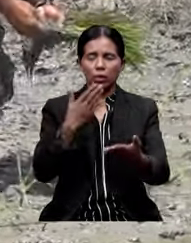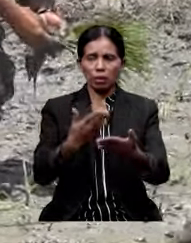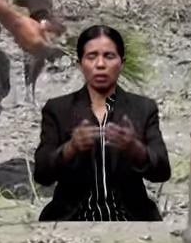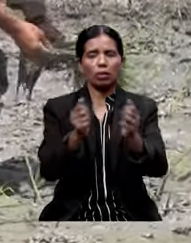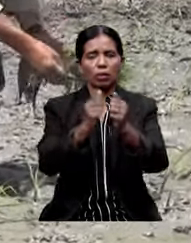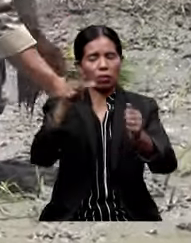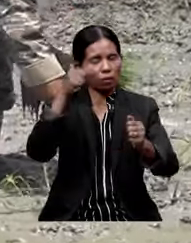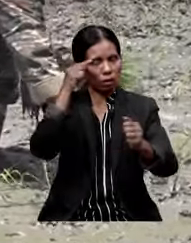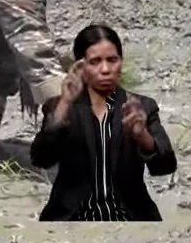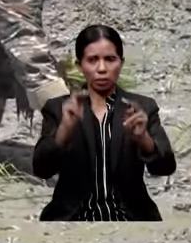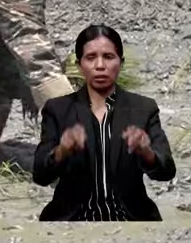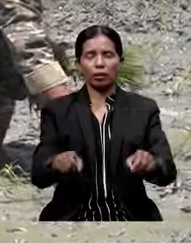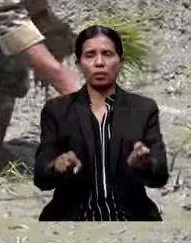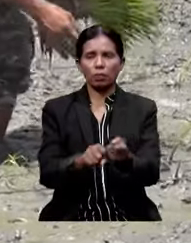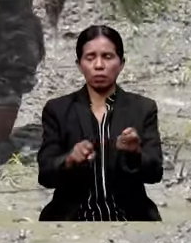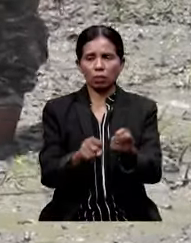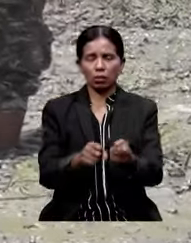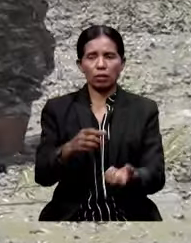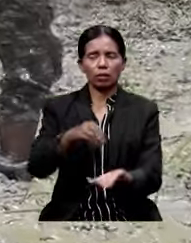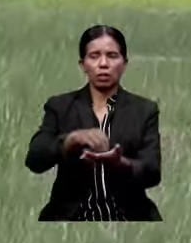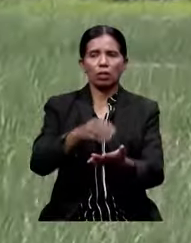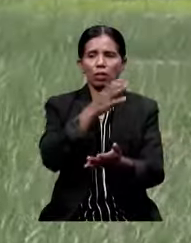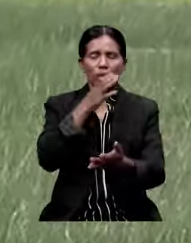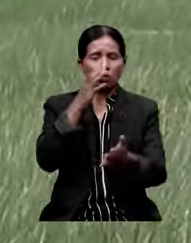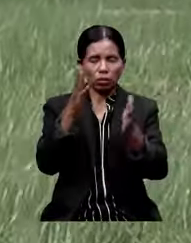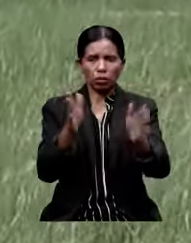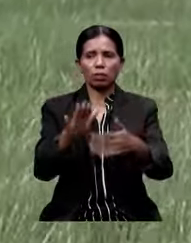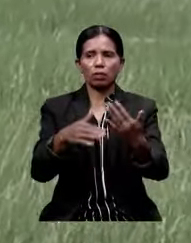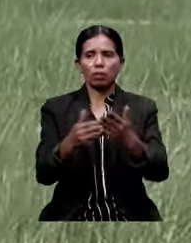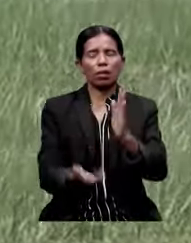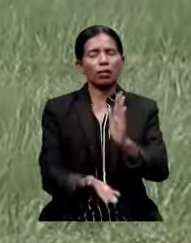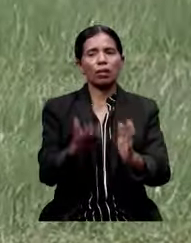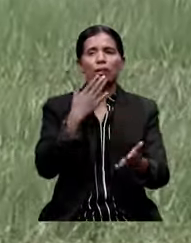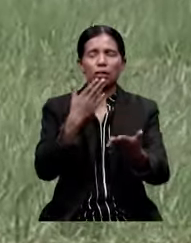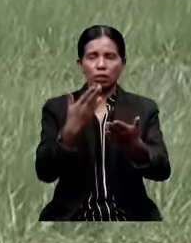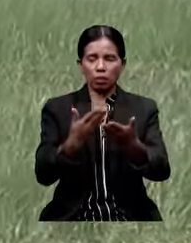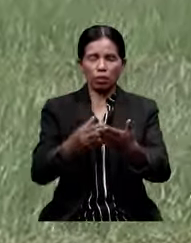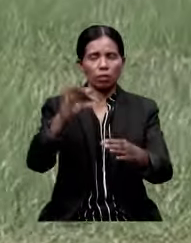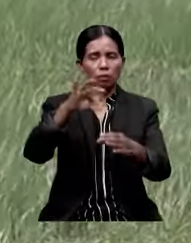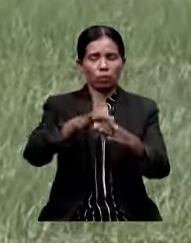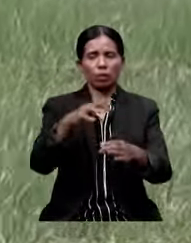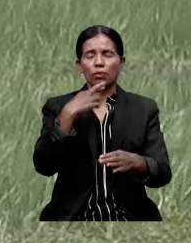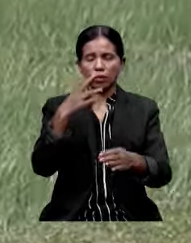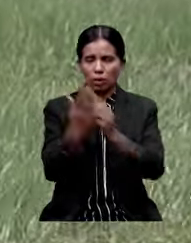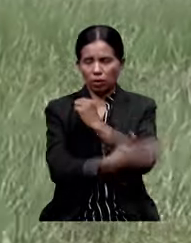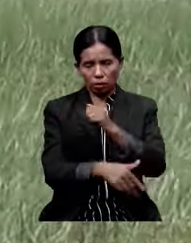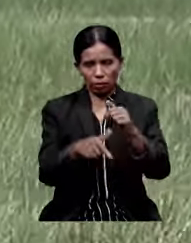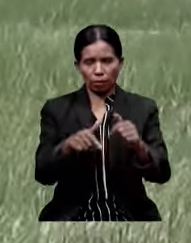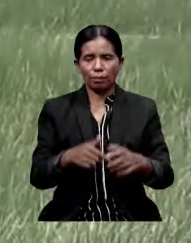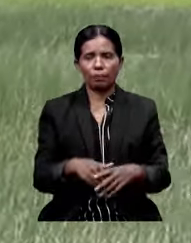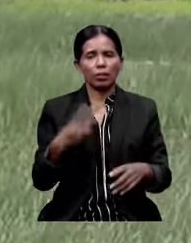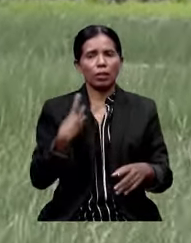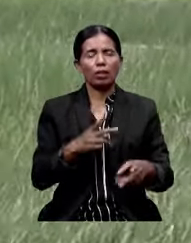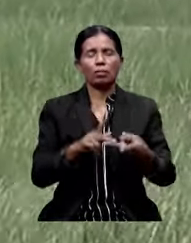governo, nune persija apoia ho di investe e setor agricultura, atua sae dia kliutan produsan railaran. Noi e ita